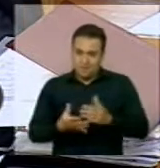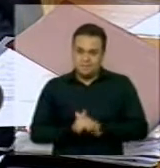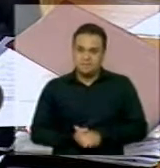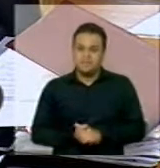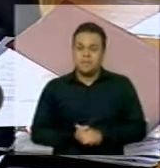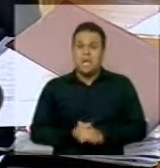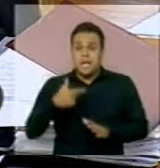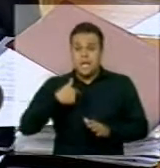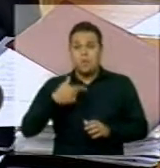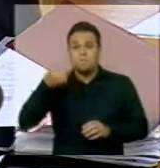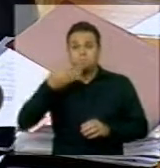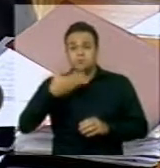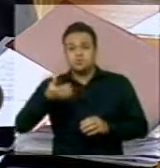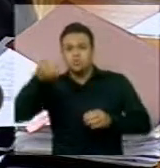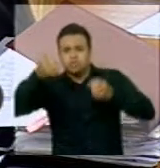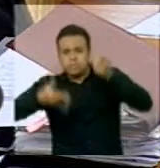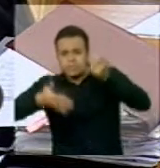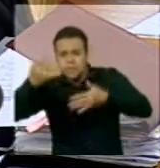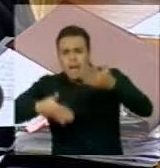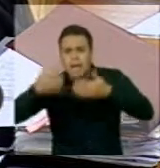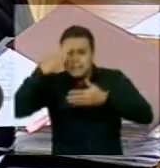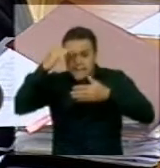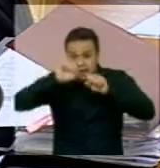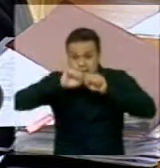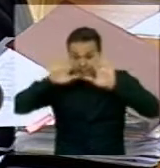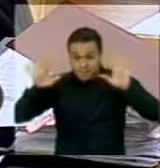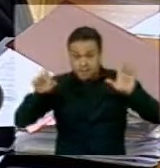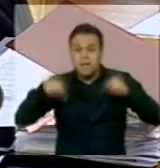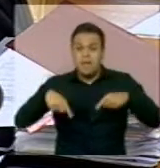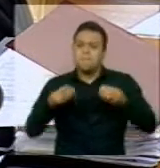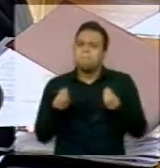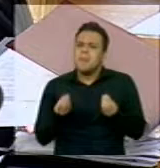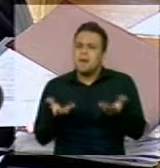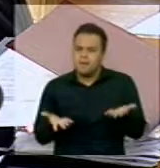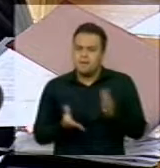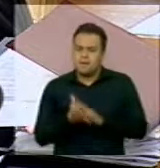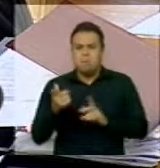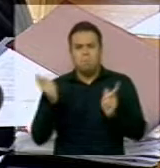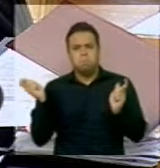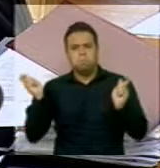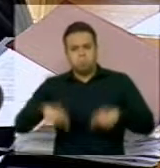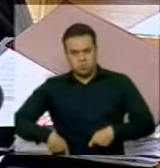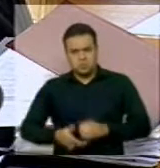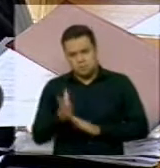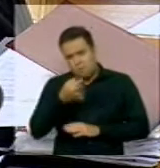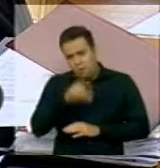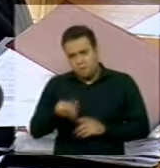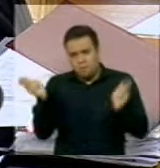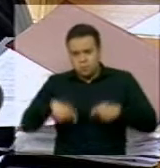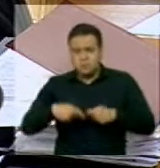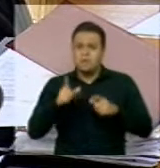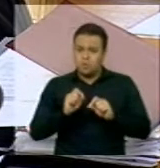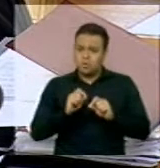esse esclarecimento é exatamente para, eu acho que é possível essa